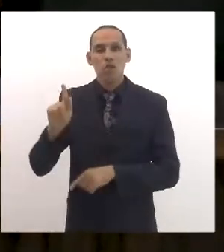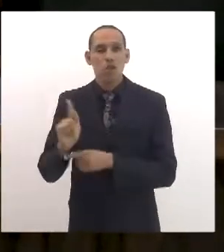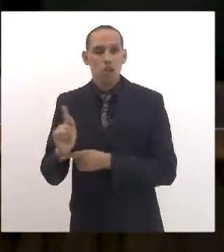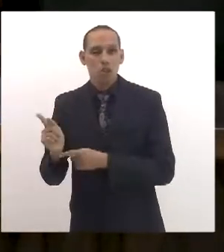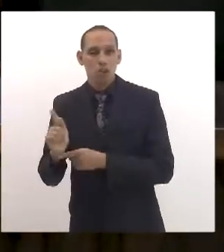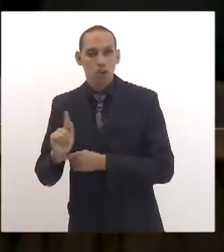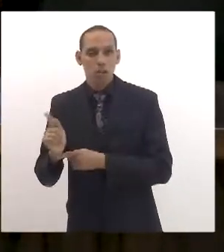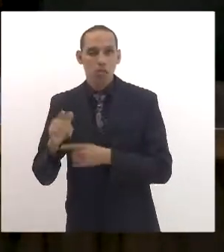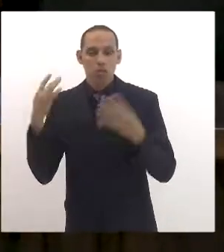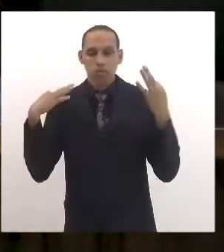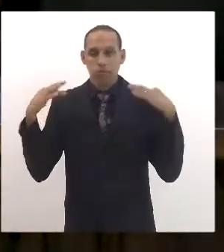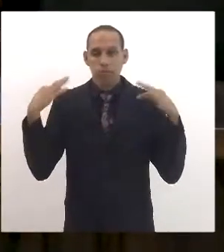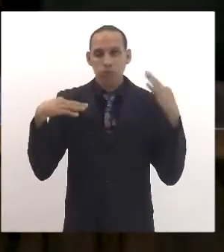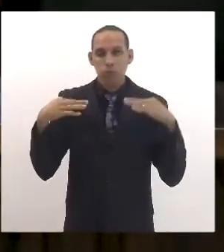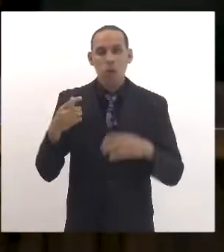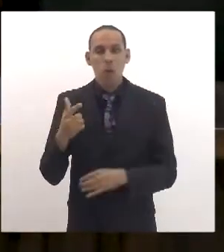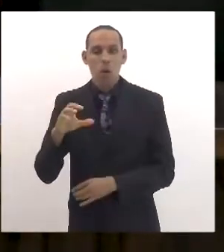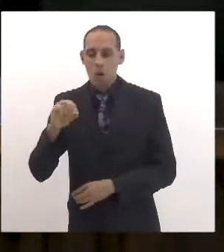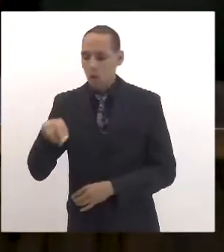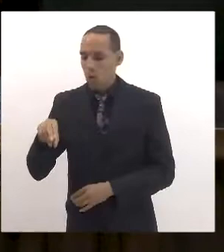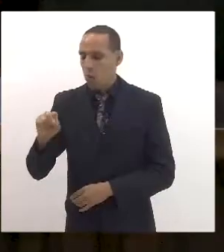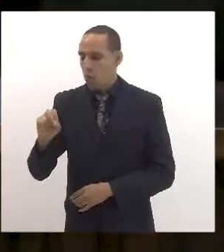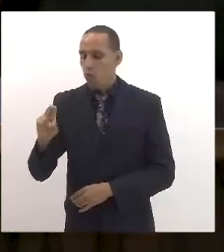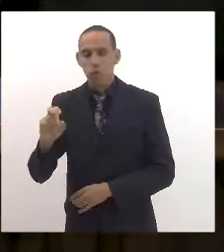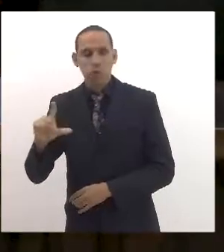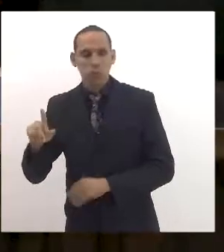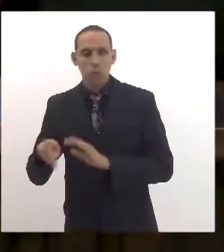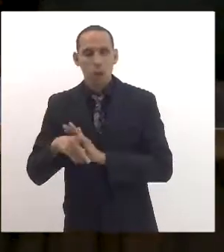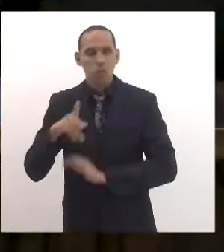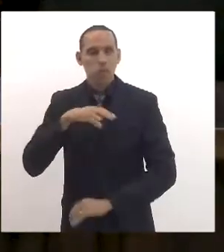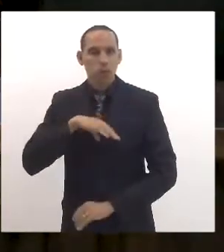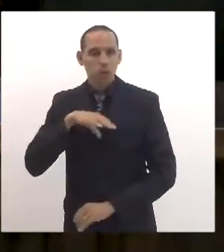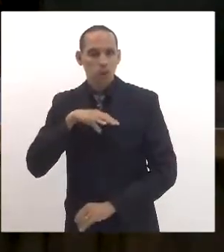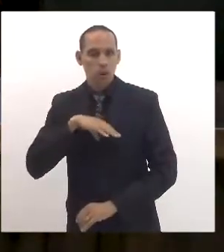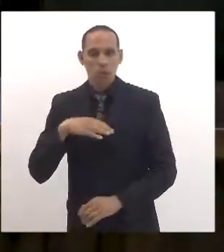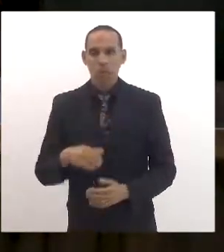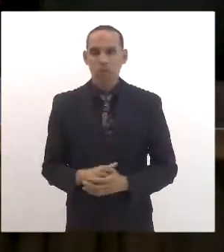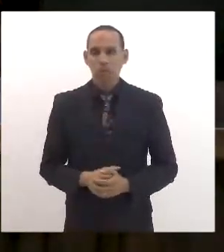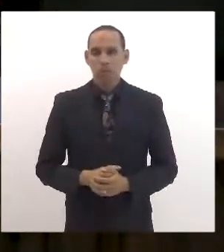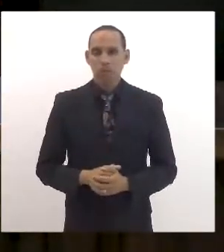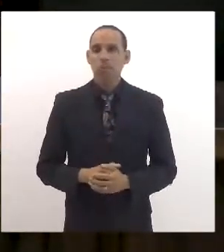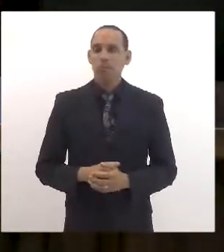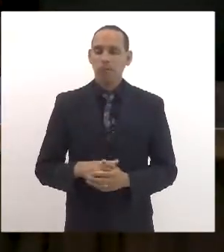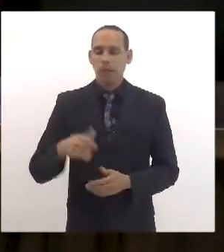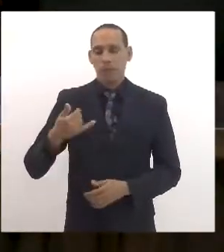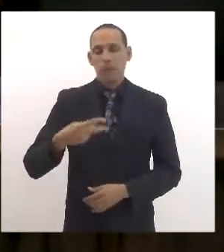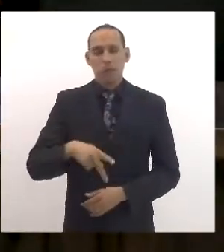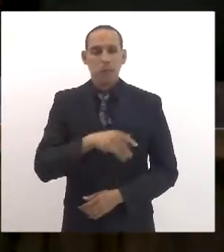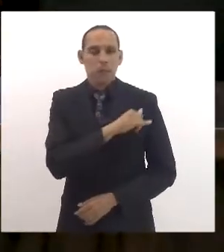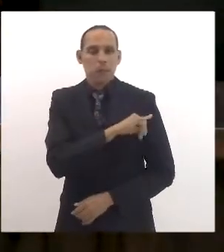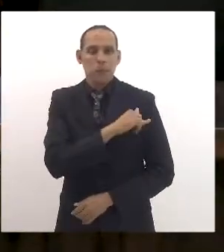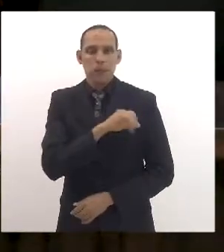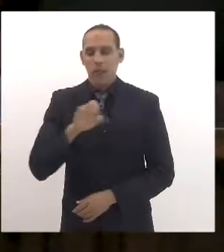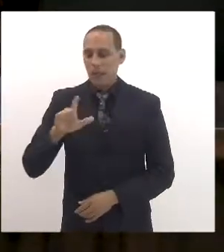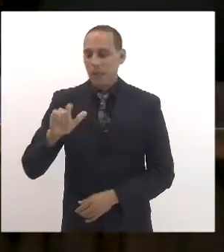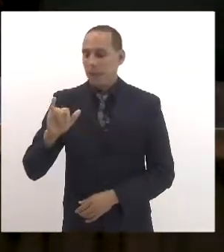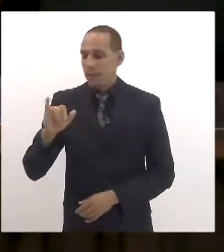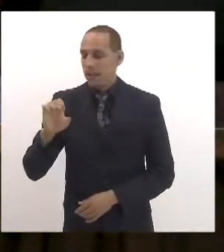de Deus, cônsul-geral adjunto do Consulado-Geral de Portugal, no Rio de Janeiro,